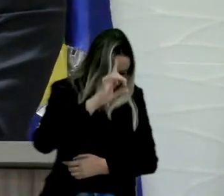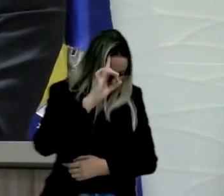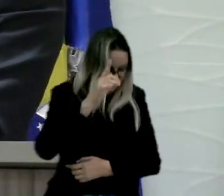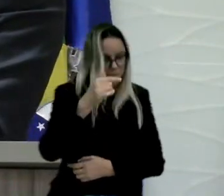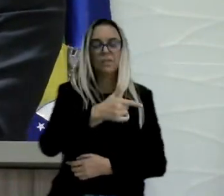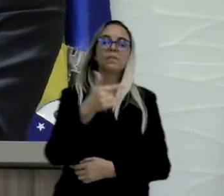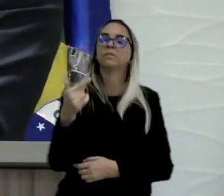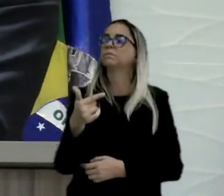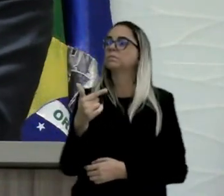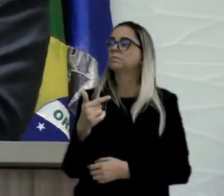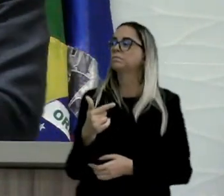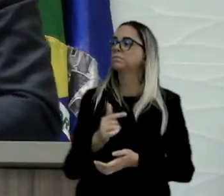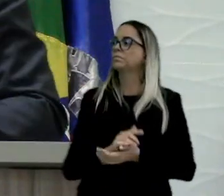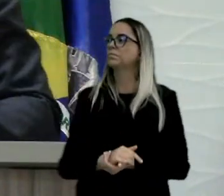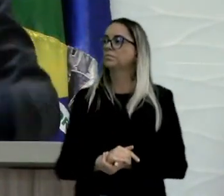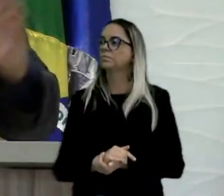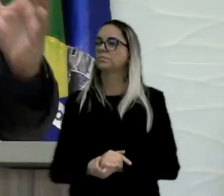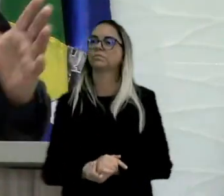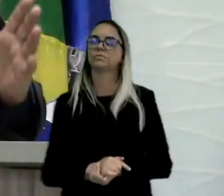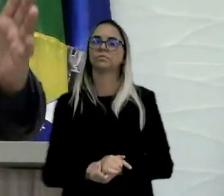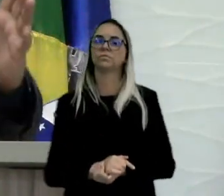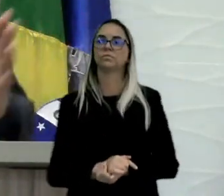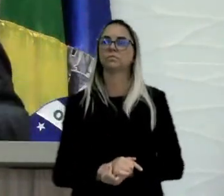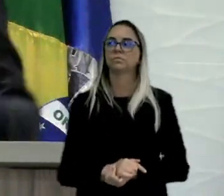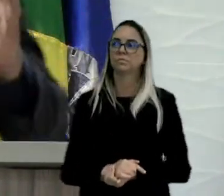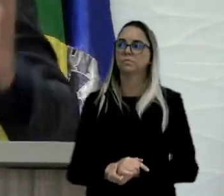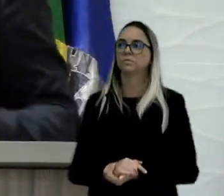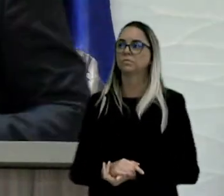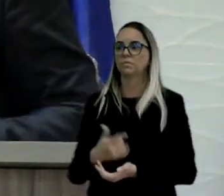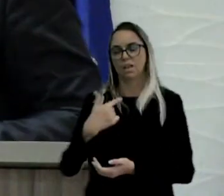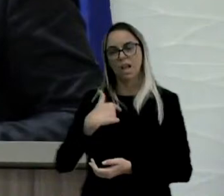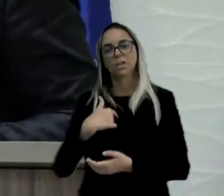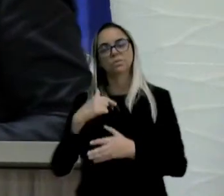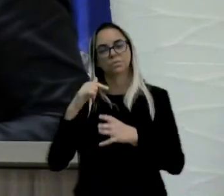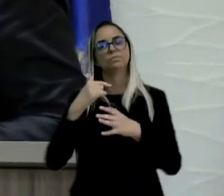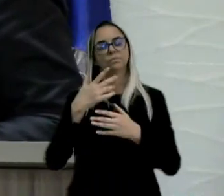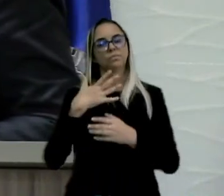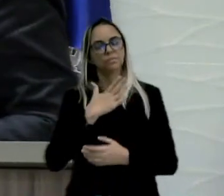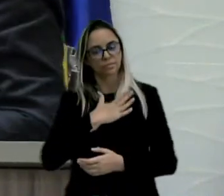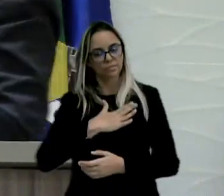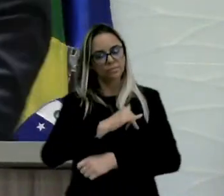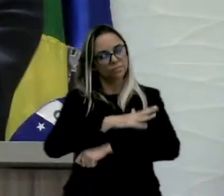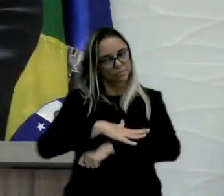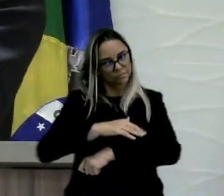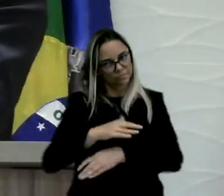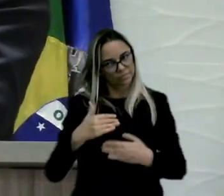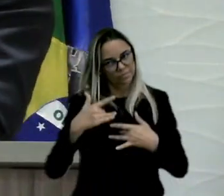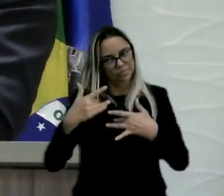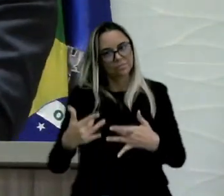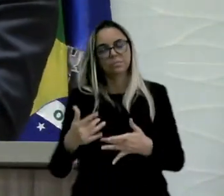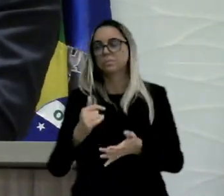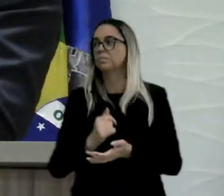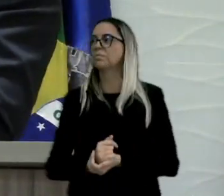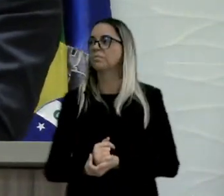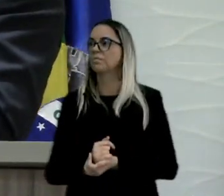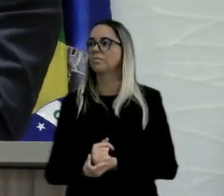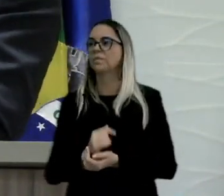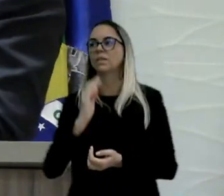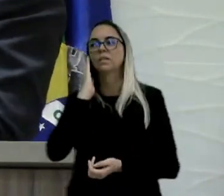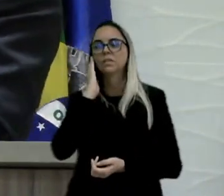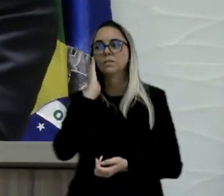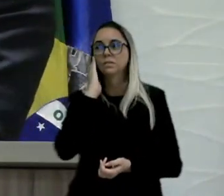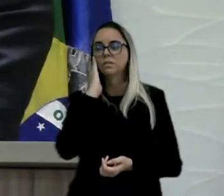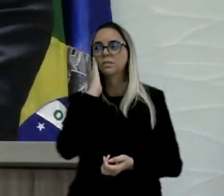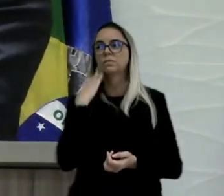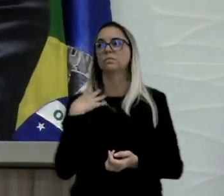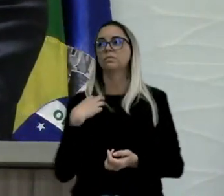viu É eu tô eu tô sendo Generoso Presidente para não tá ali aperreando Mas como é o voto de repúdio